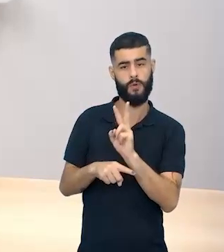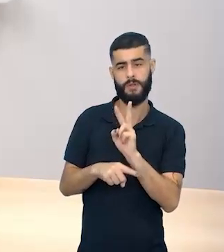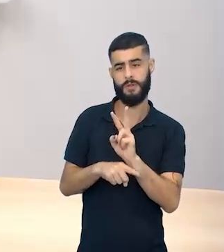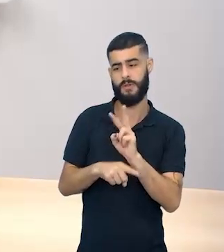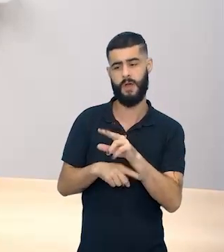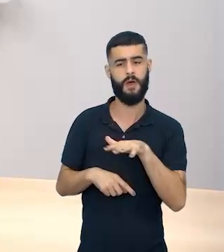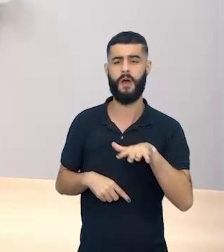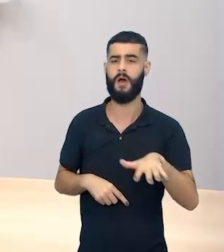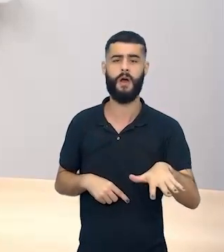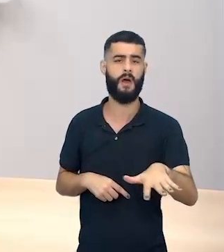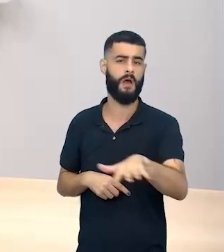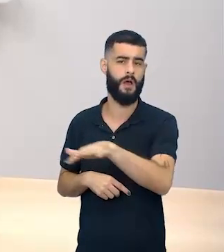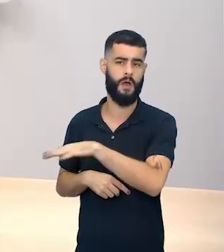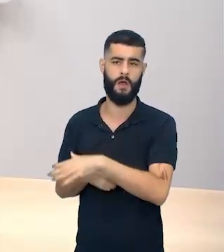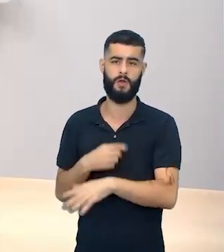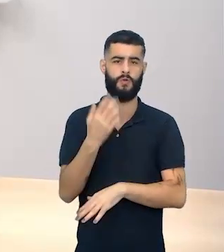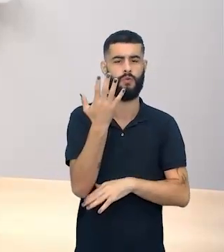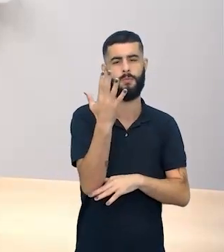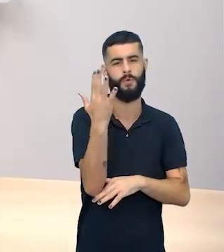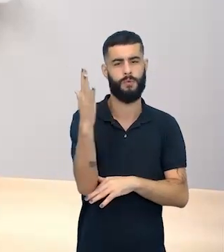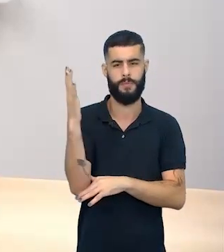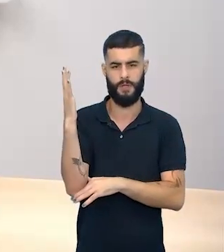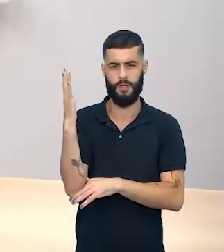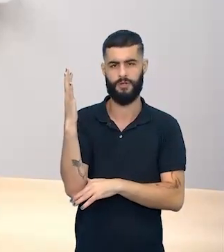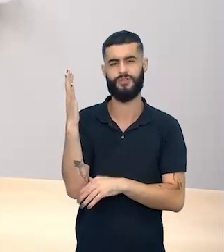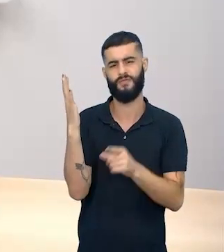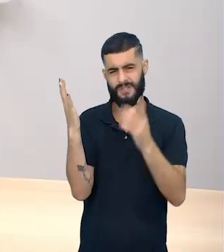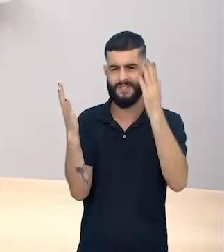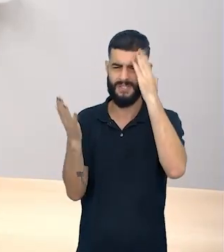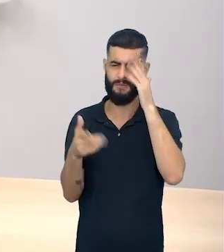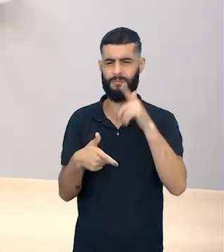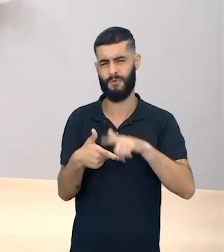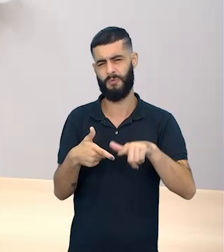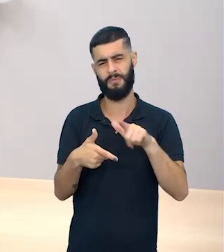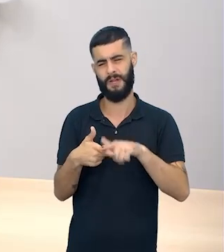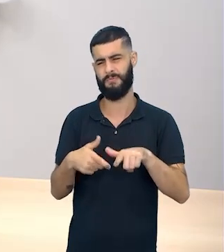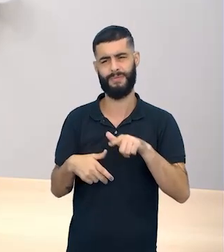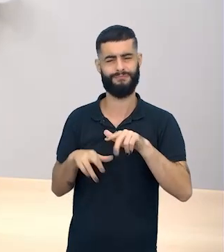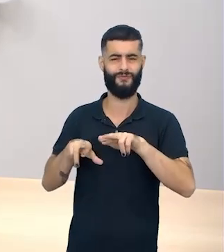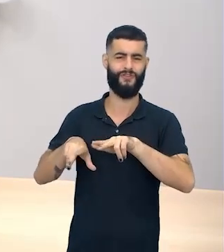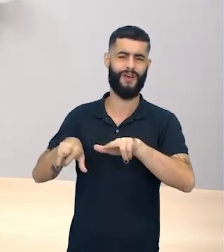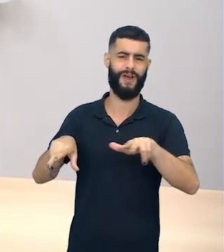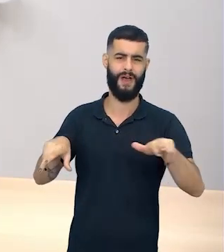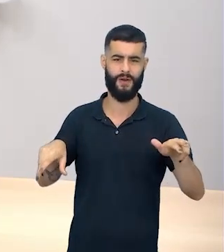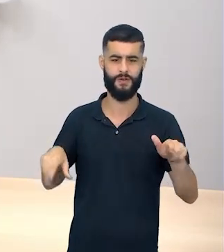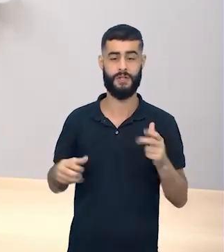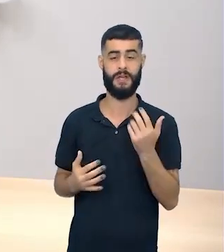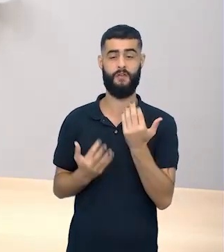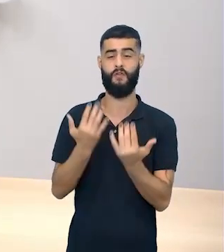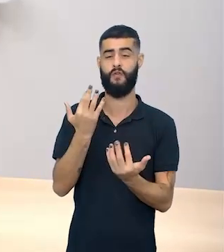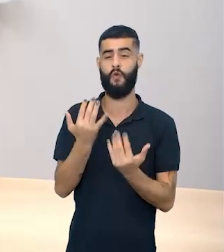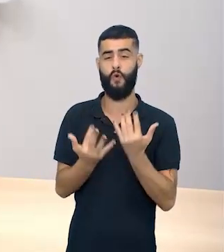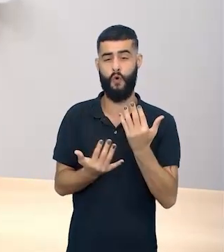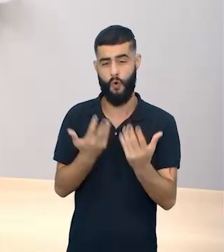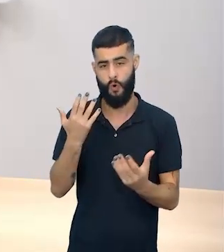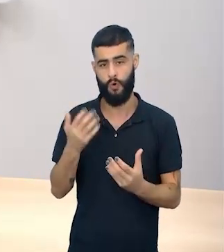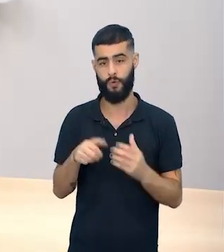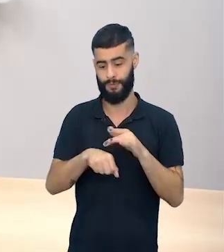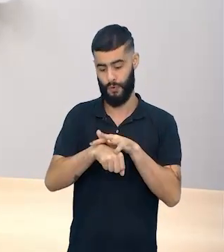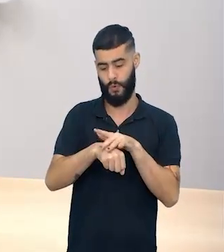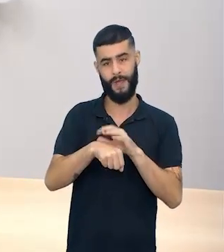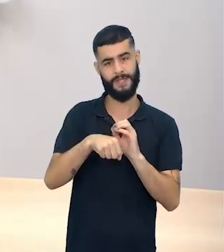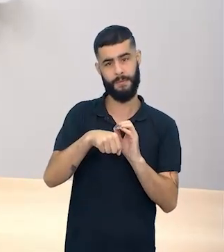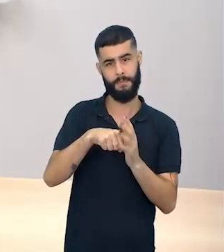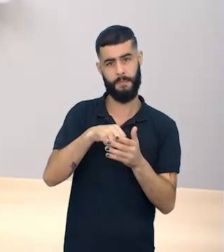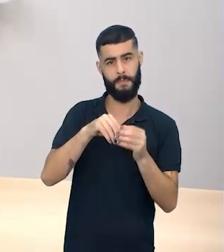né? Incêndios, pandemia, plástico nos oceanos. Então, a gente tem que, por